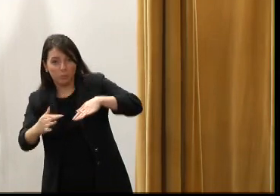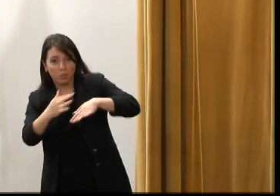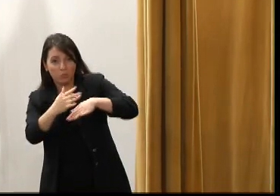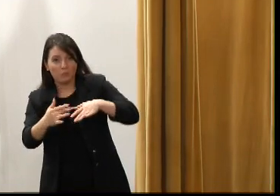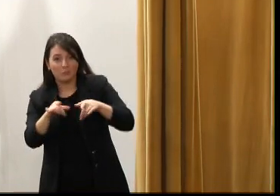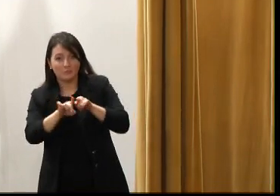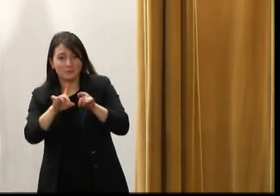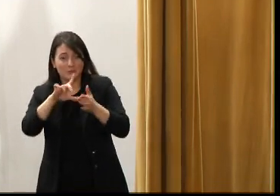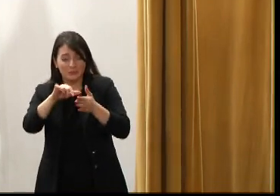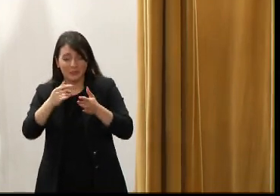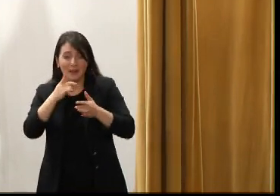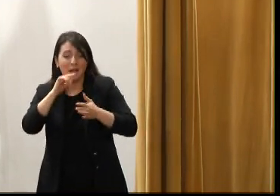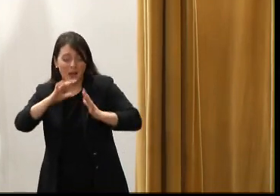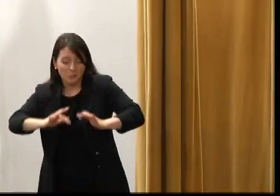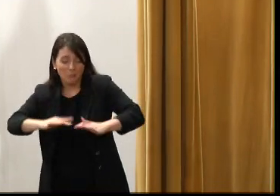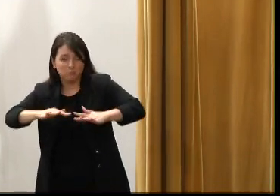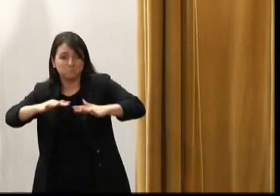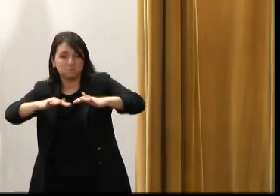em geral,